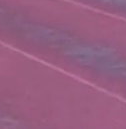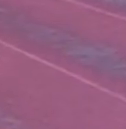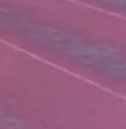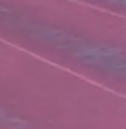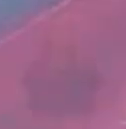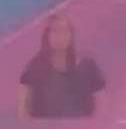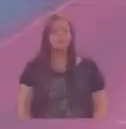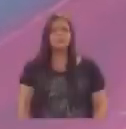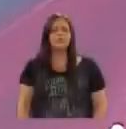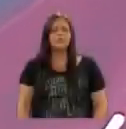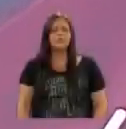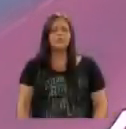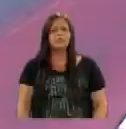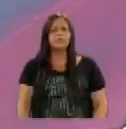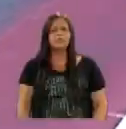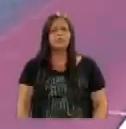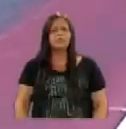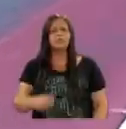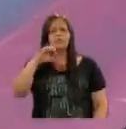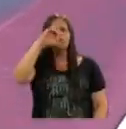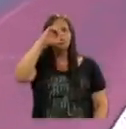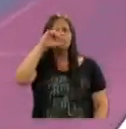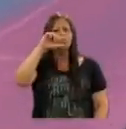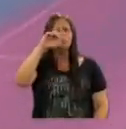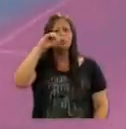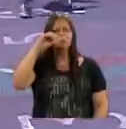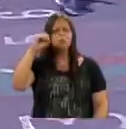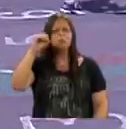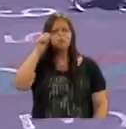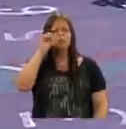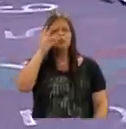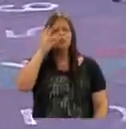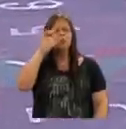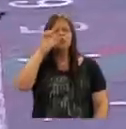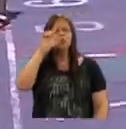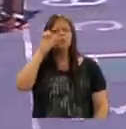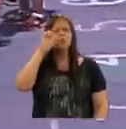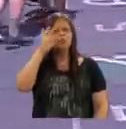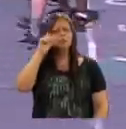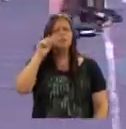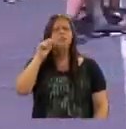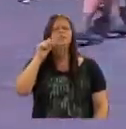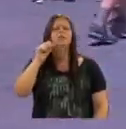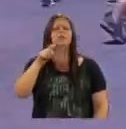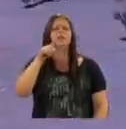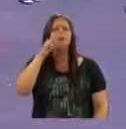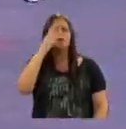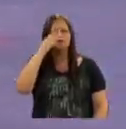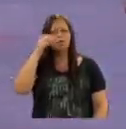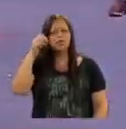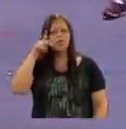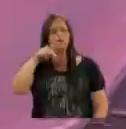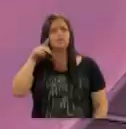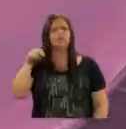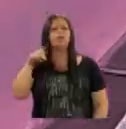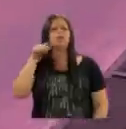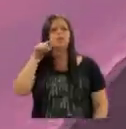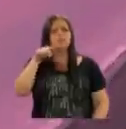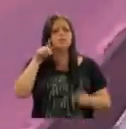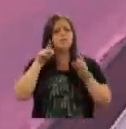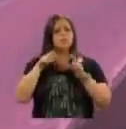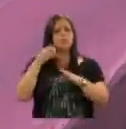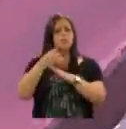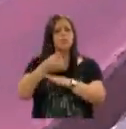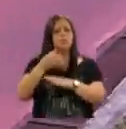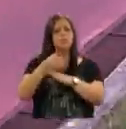a cerca de 900 atletas além de 300 professores juízes esse público participou